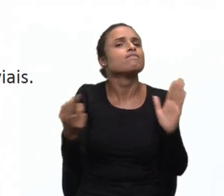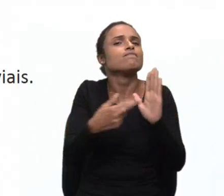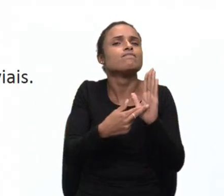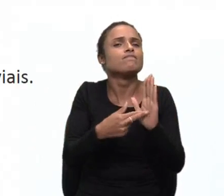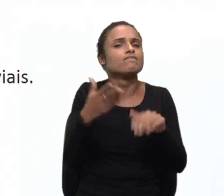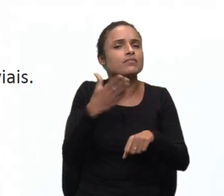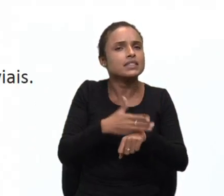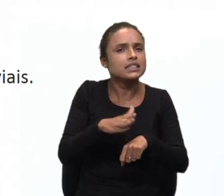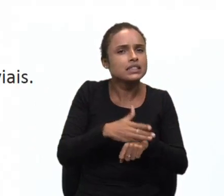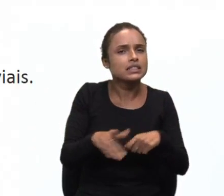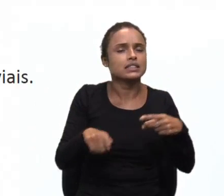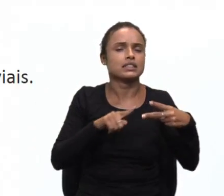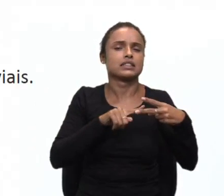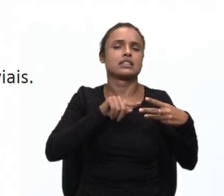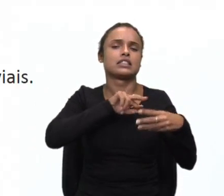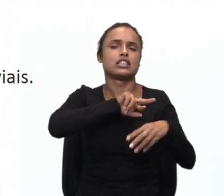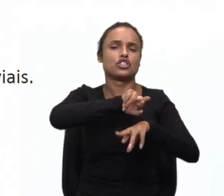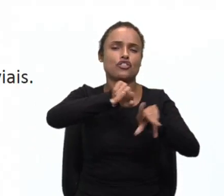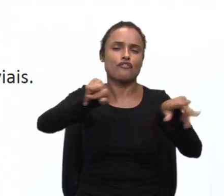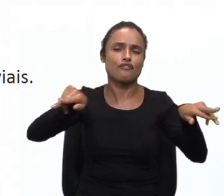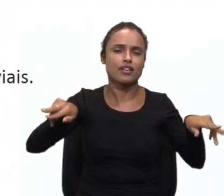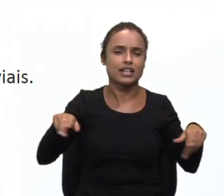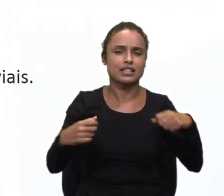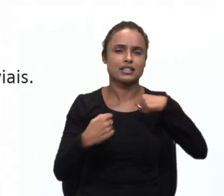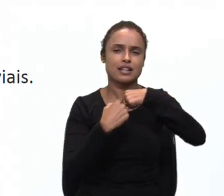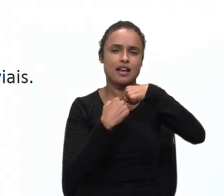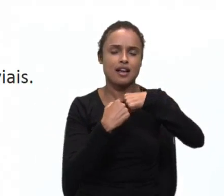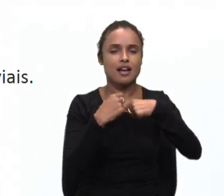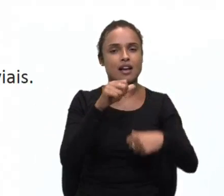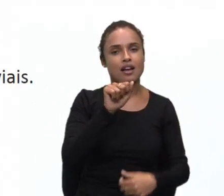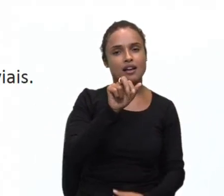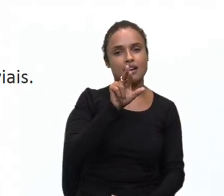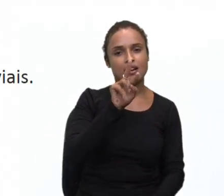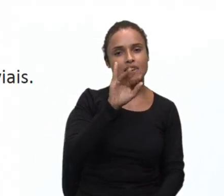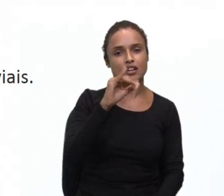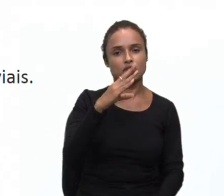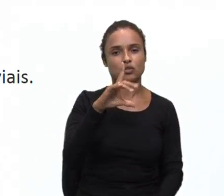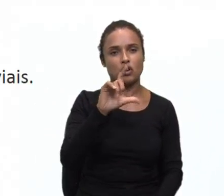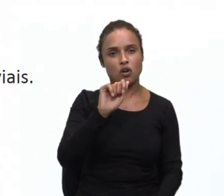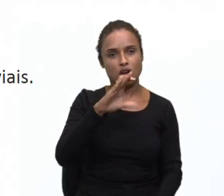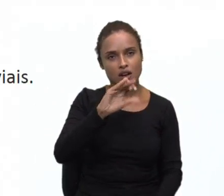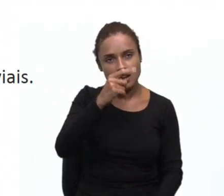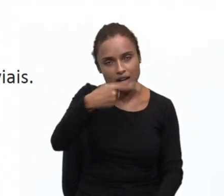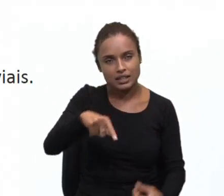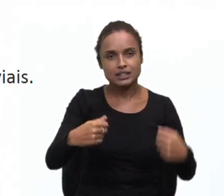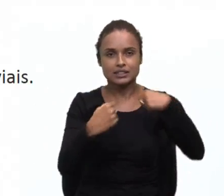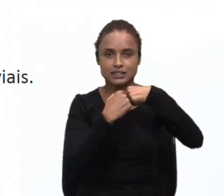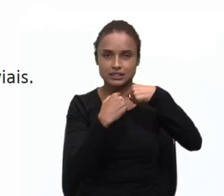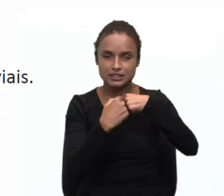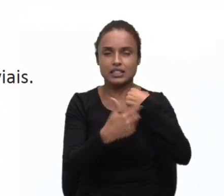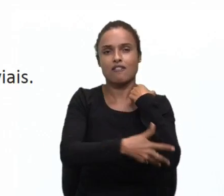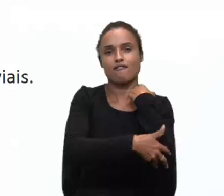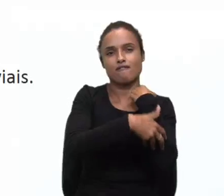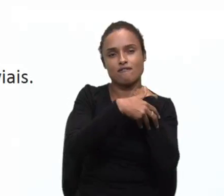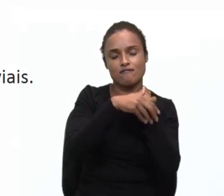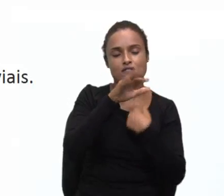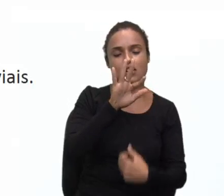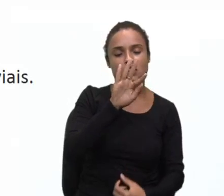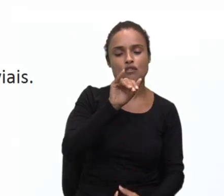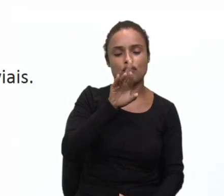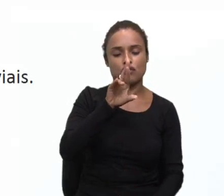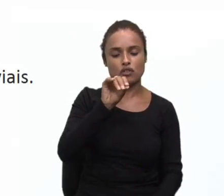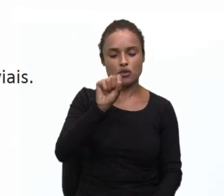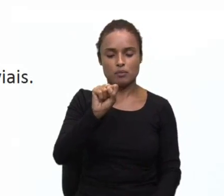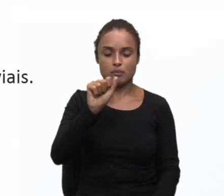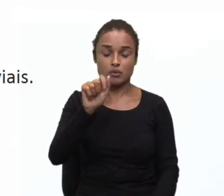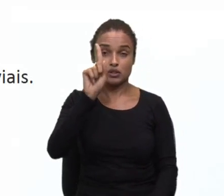Eu falei dos tipos de articulações, pessoal, só relembrando. Coisa bem rápida. A articulação fibrosa. Tá? A articulação